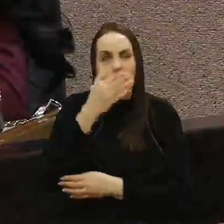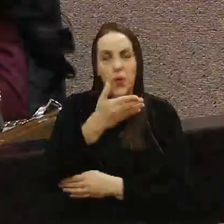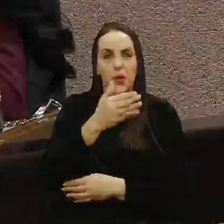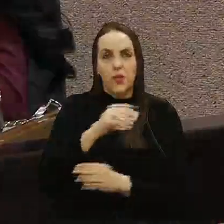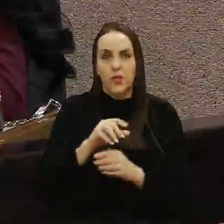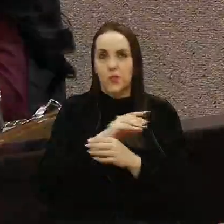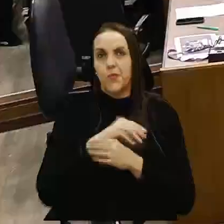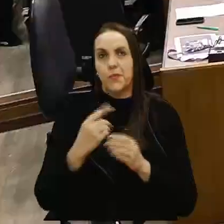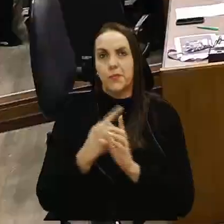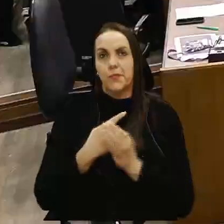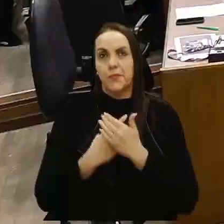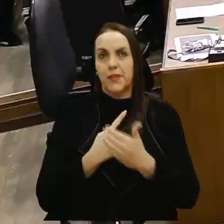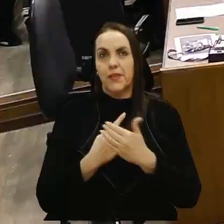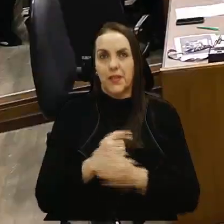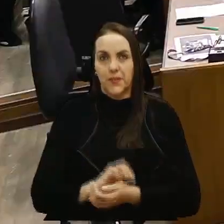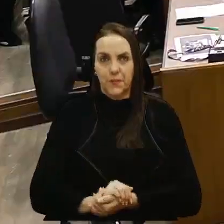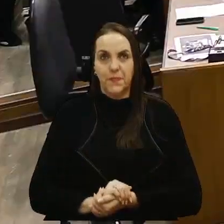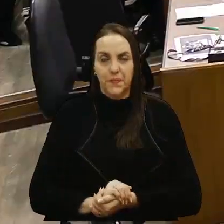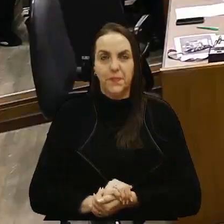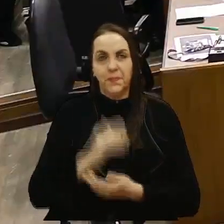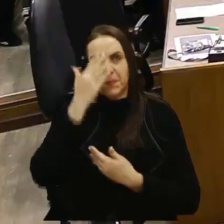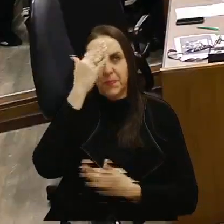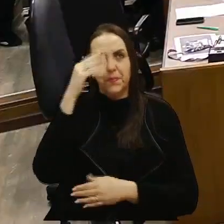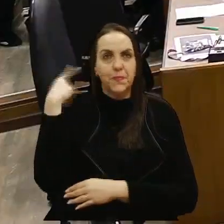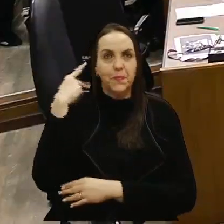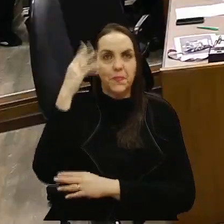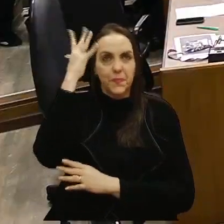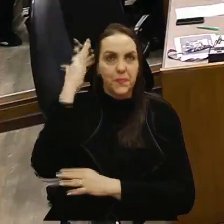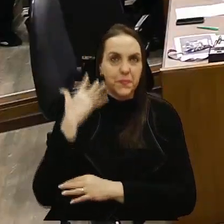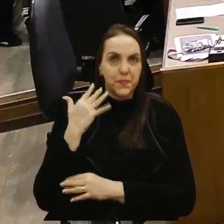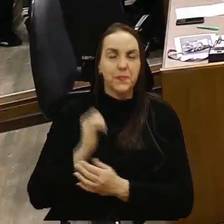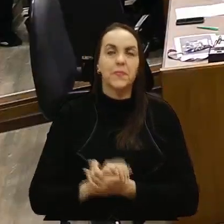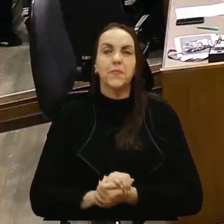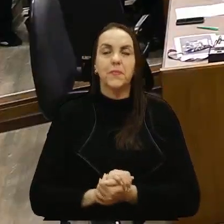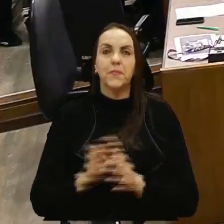isso, senhor presidente. Obrigado. Obrigado, vereadora Daiane Mello. Encerrada as pequenas